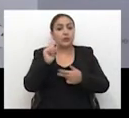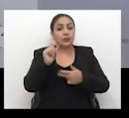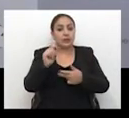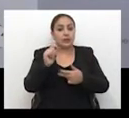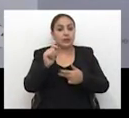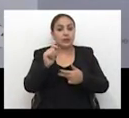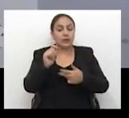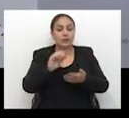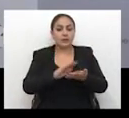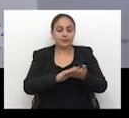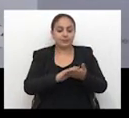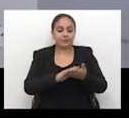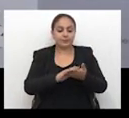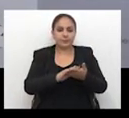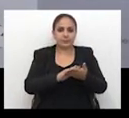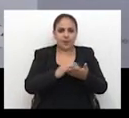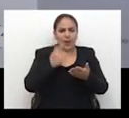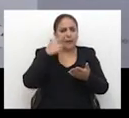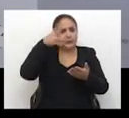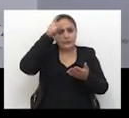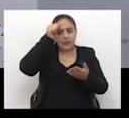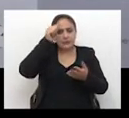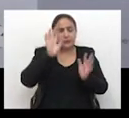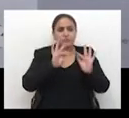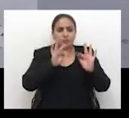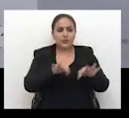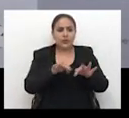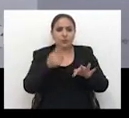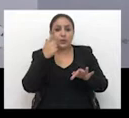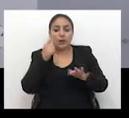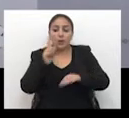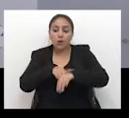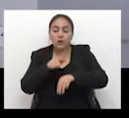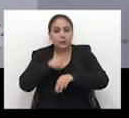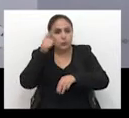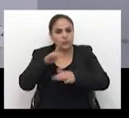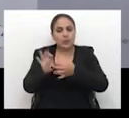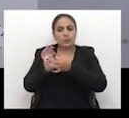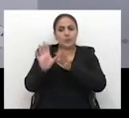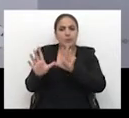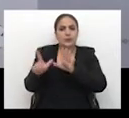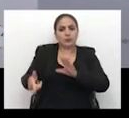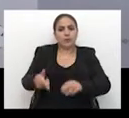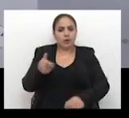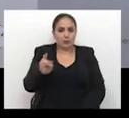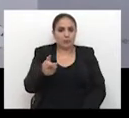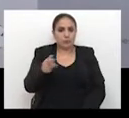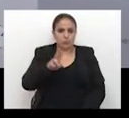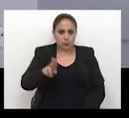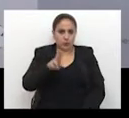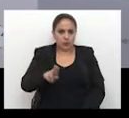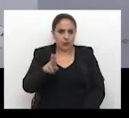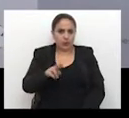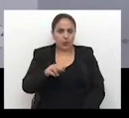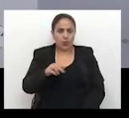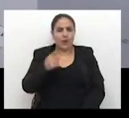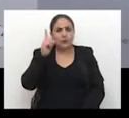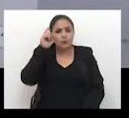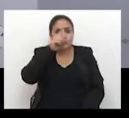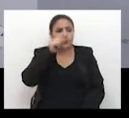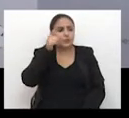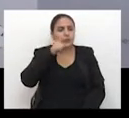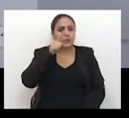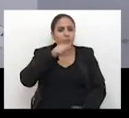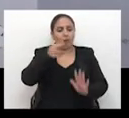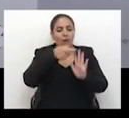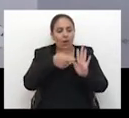que essa ponta final que na hora de conseguir a concessão do porte seja de fato mas flexibilizado hoje tem um poder muito